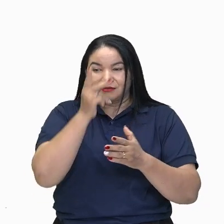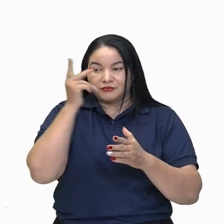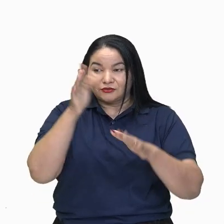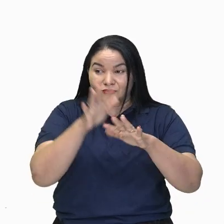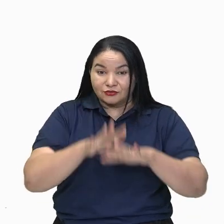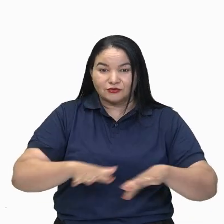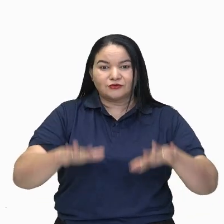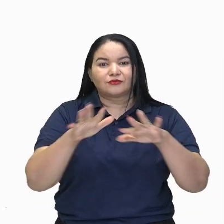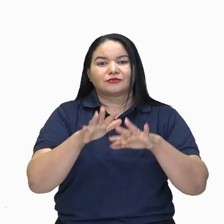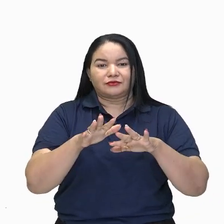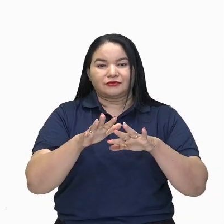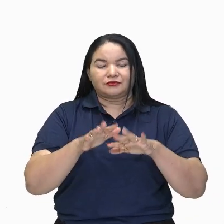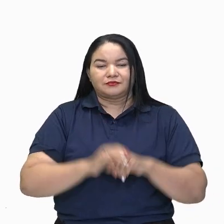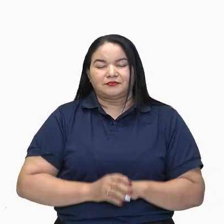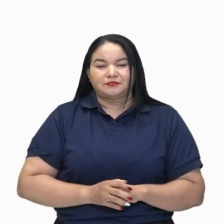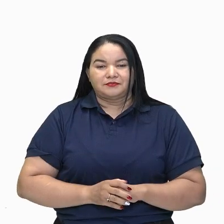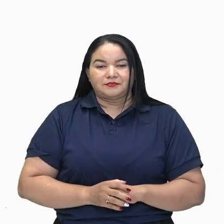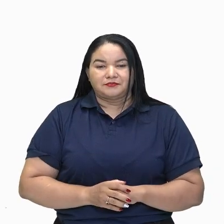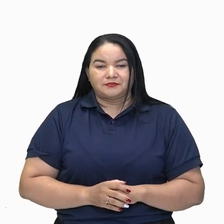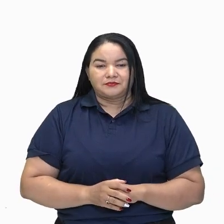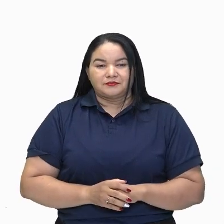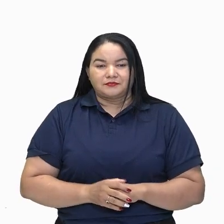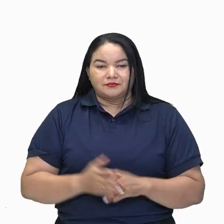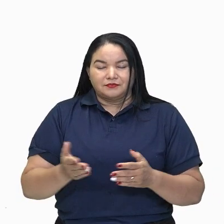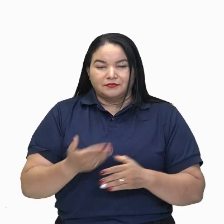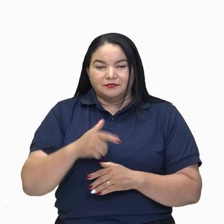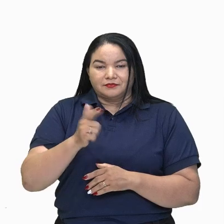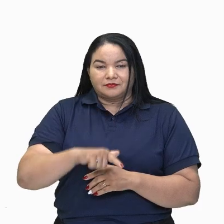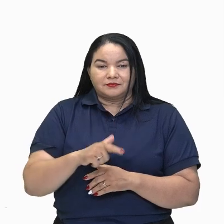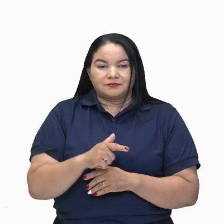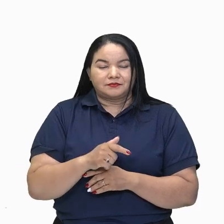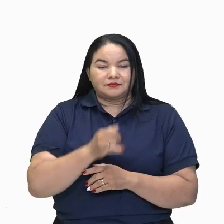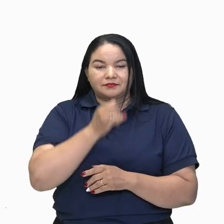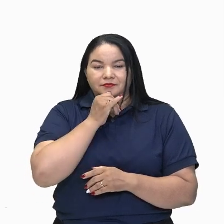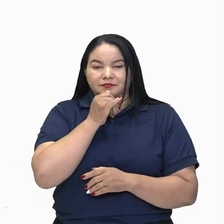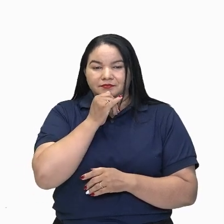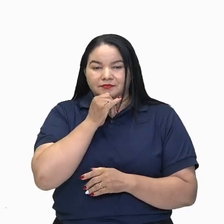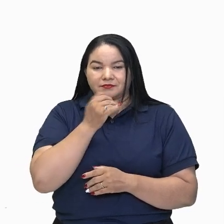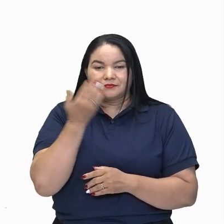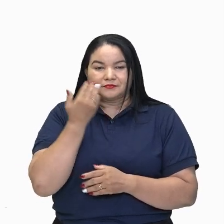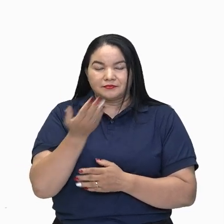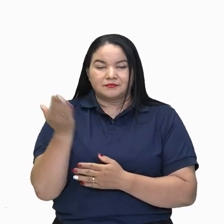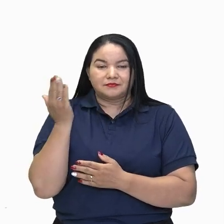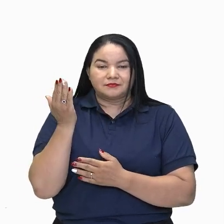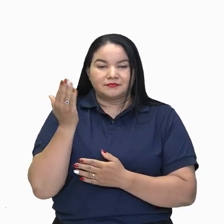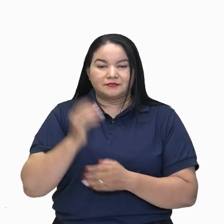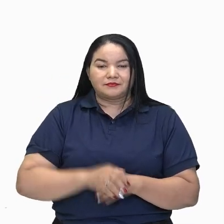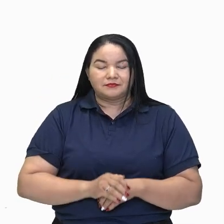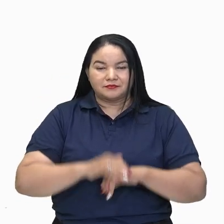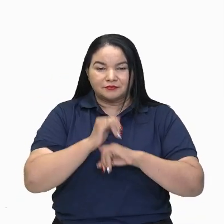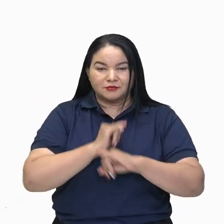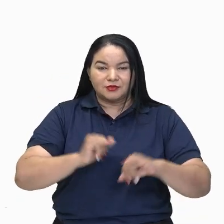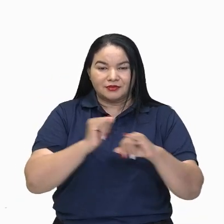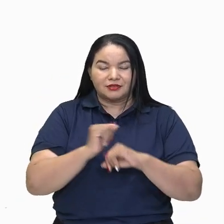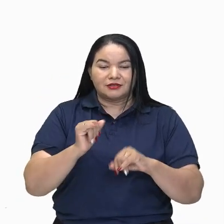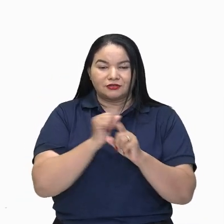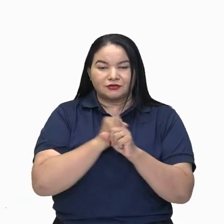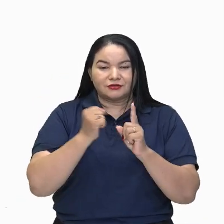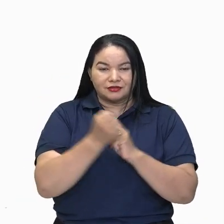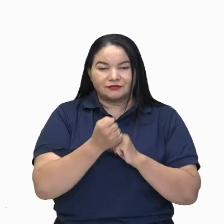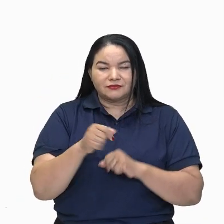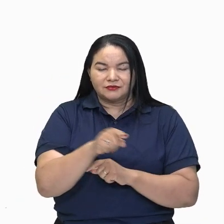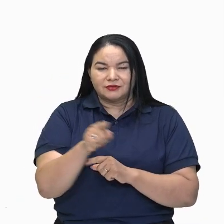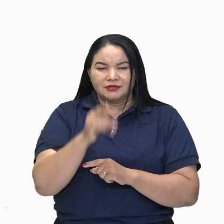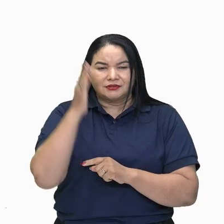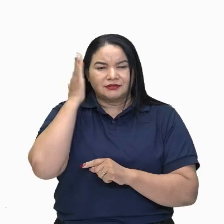a todas as pessoas. Então, vamos ver um exemplo. Exemplo de propaganda social. Você sabe quando é